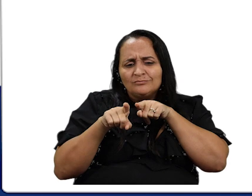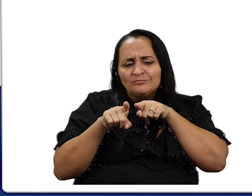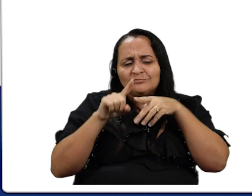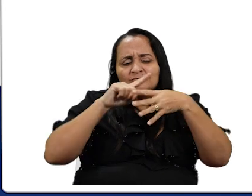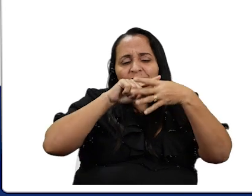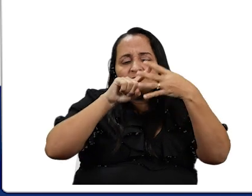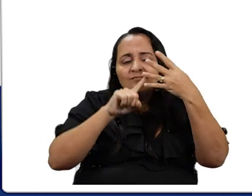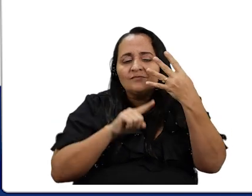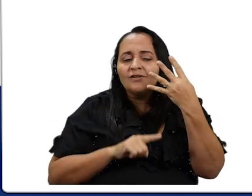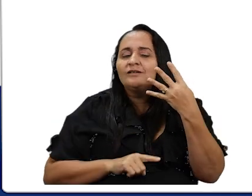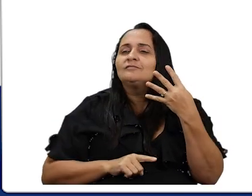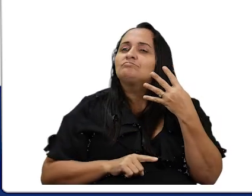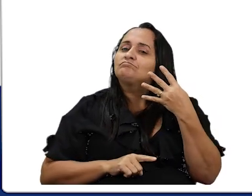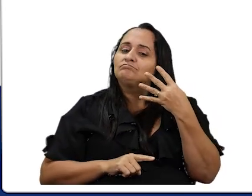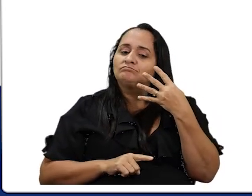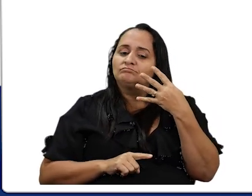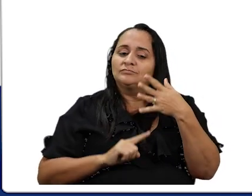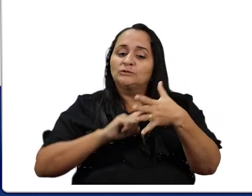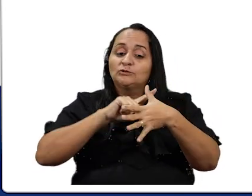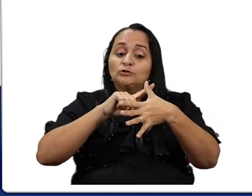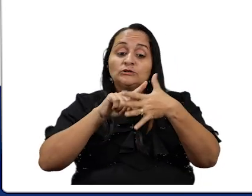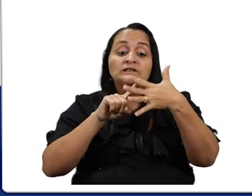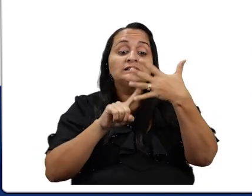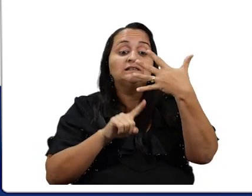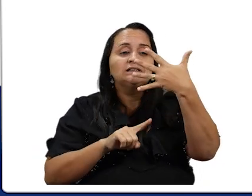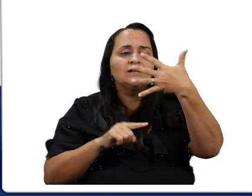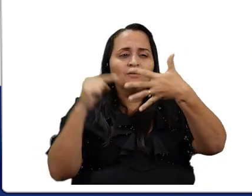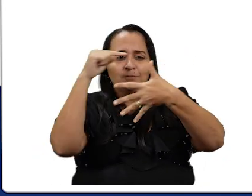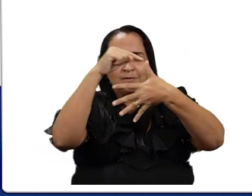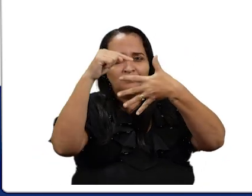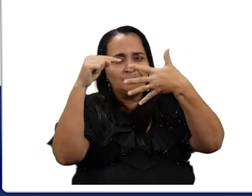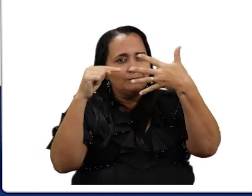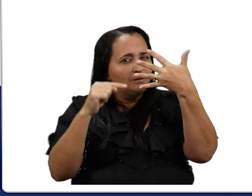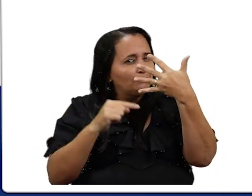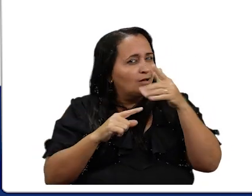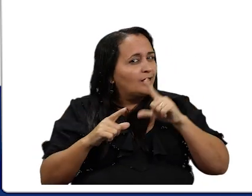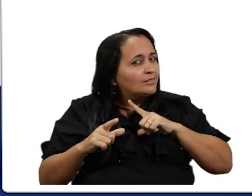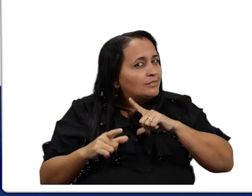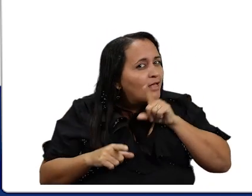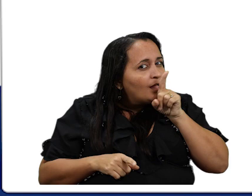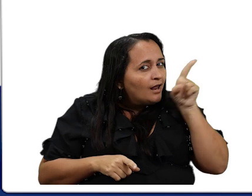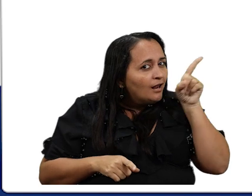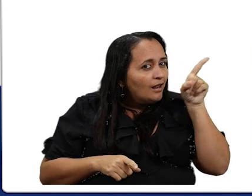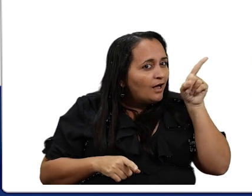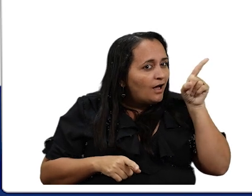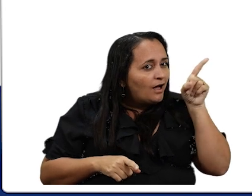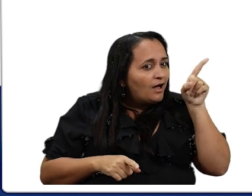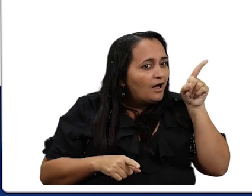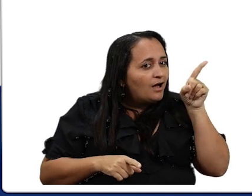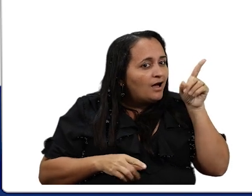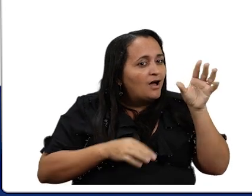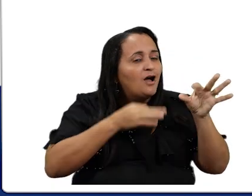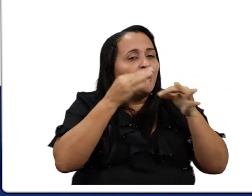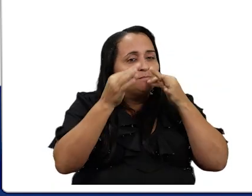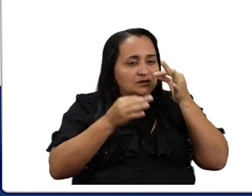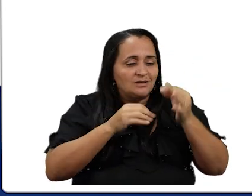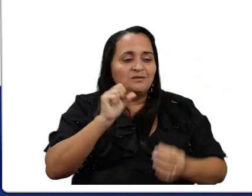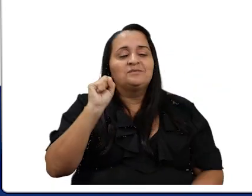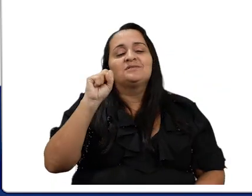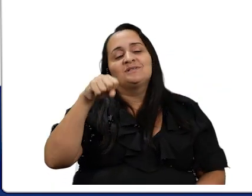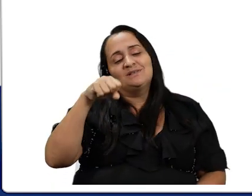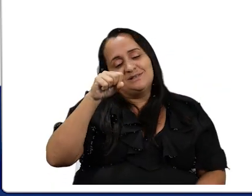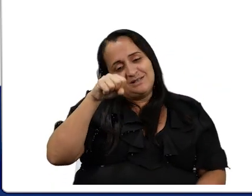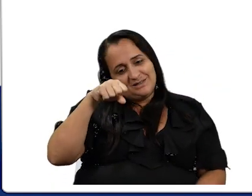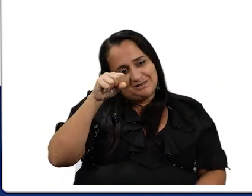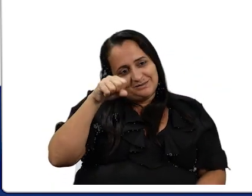Desses 5 aqui, tem algum que estava lá nas nossas opções? Acho que sim,